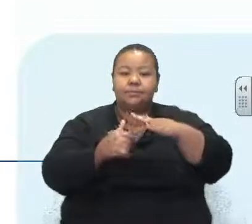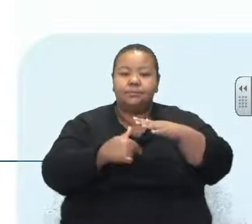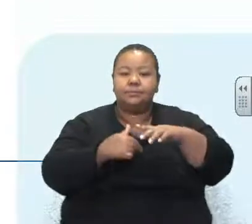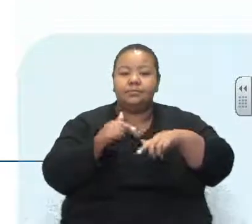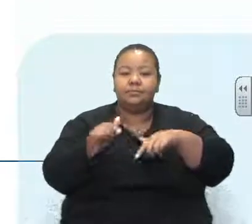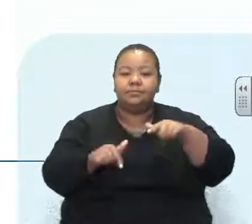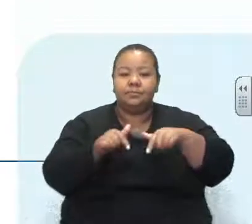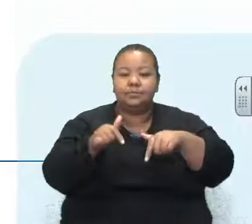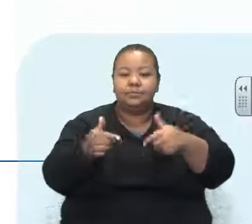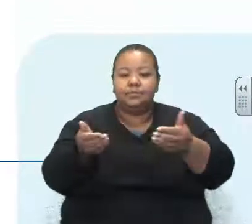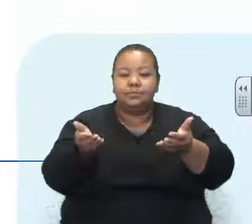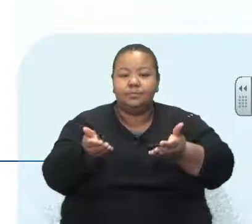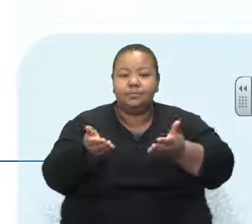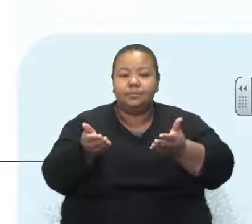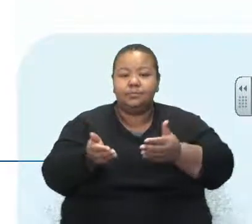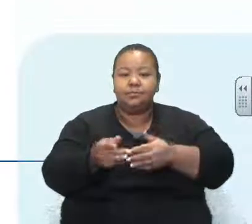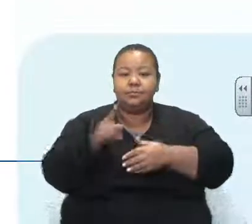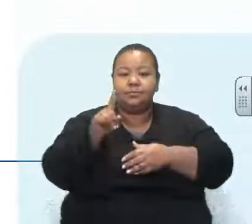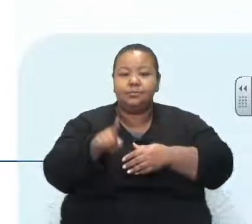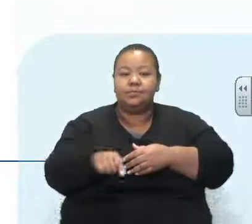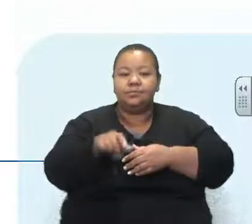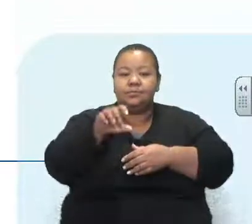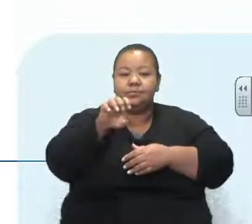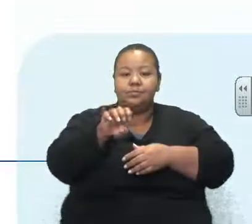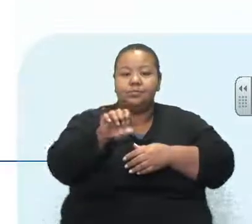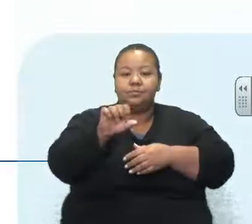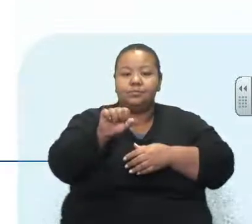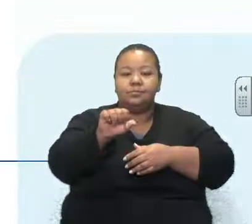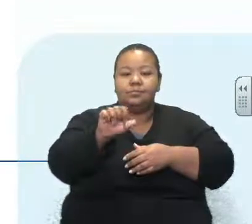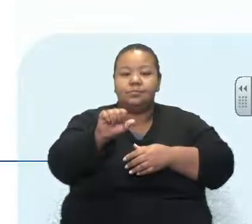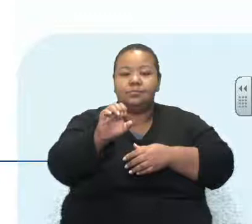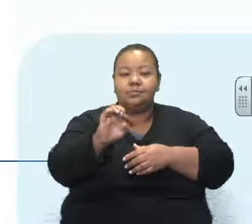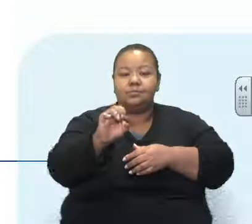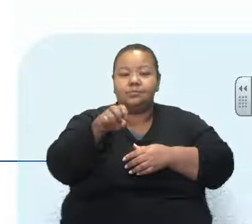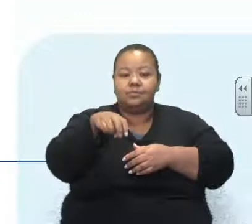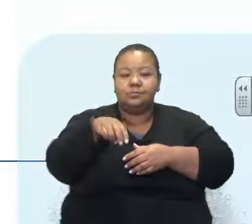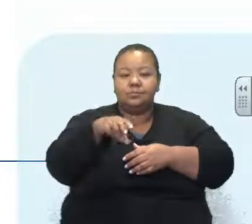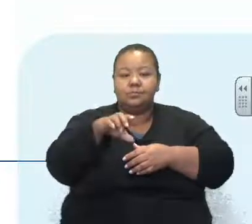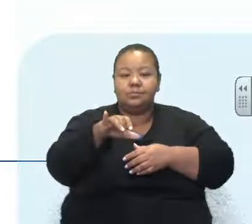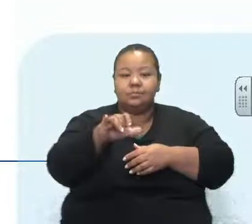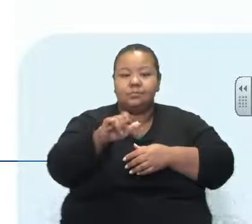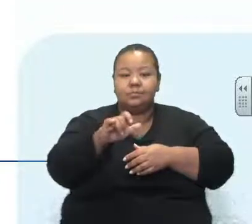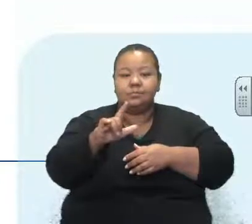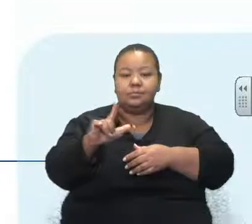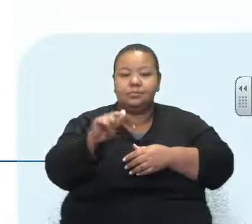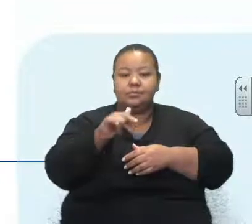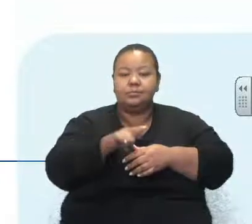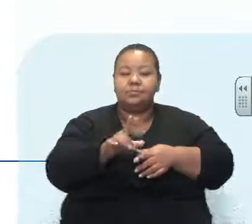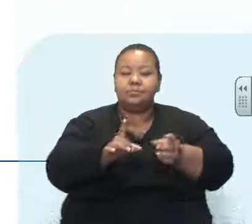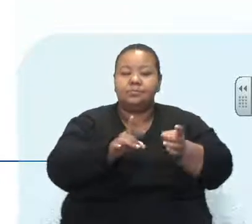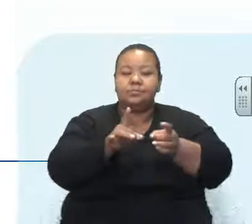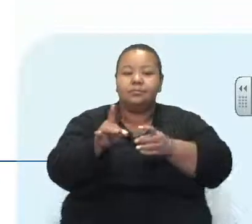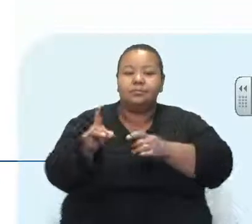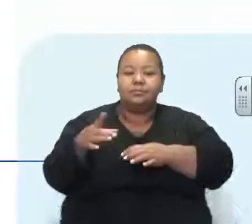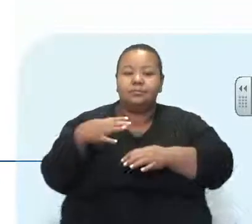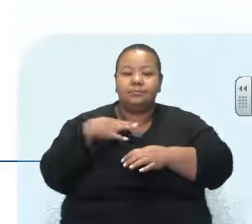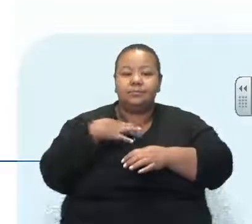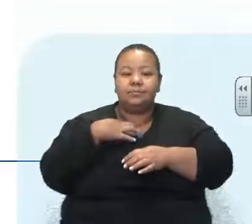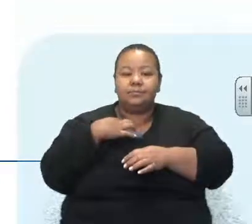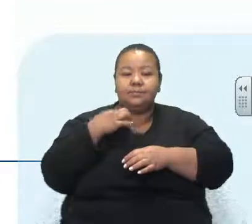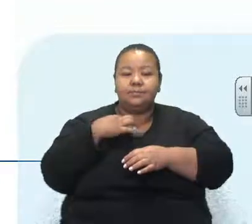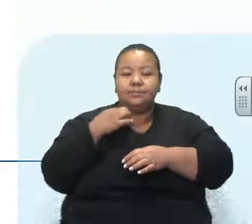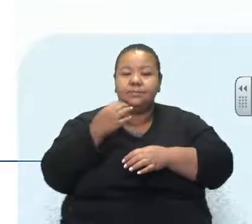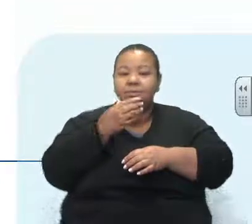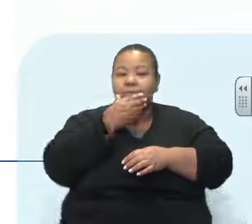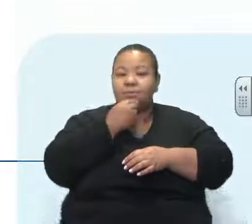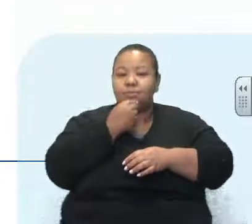agora, que nós vamos trabalhar? A Essencial. Essa empresa, ela comercializa camisas masculinas. Ela só